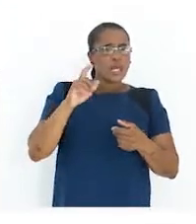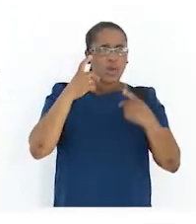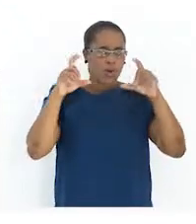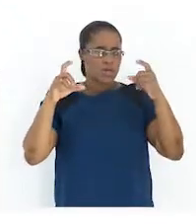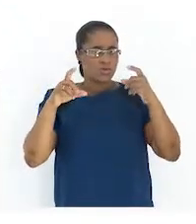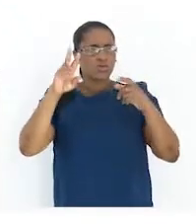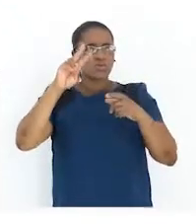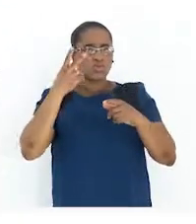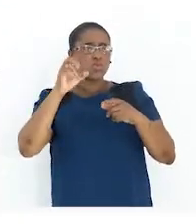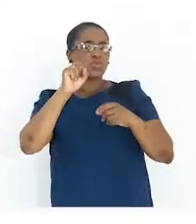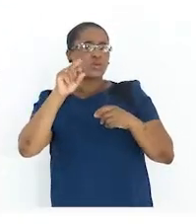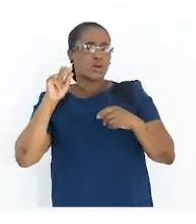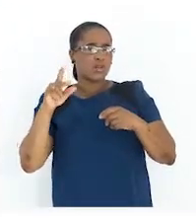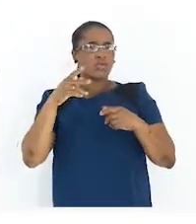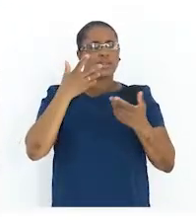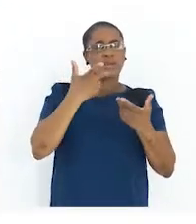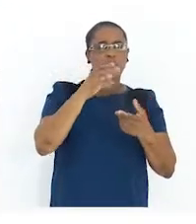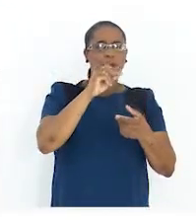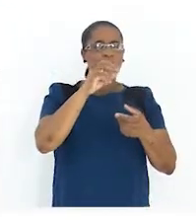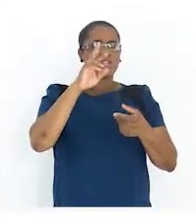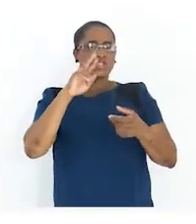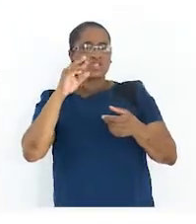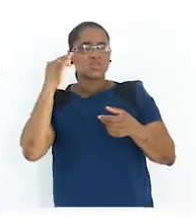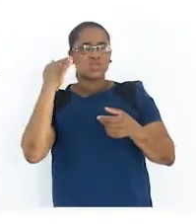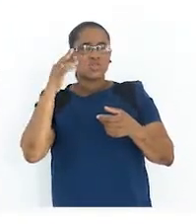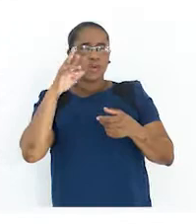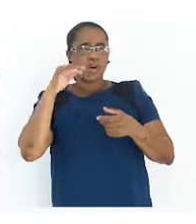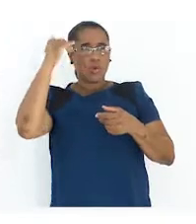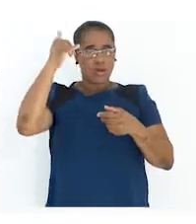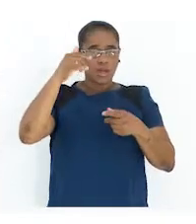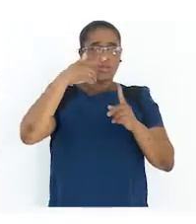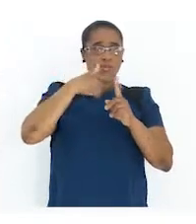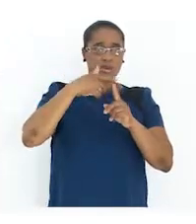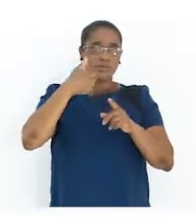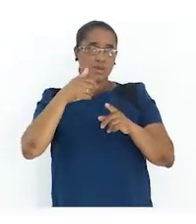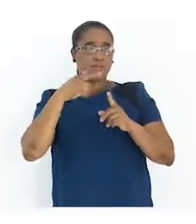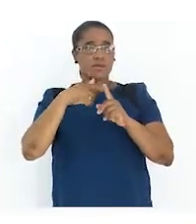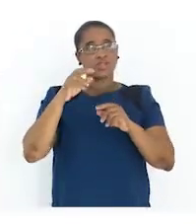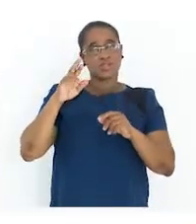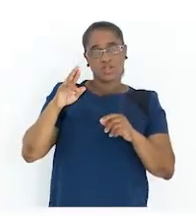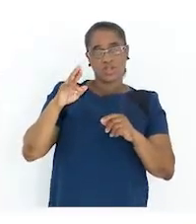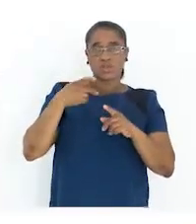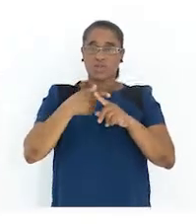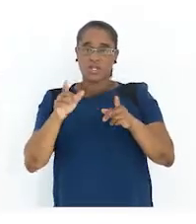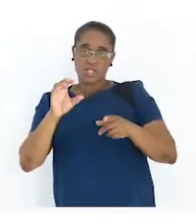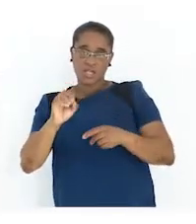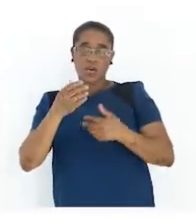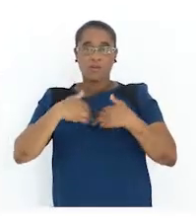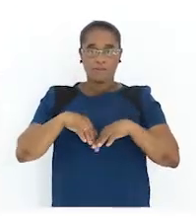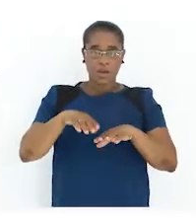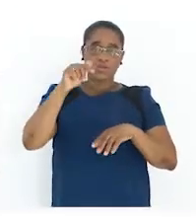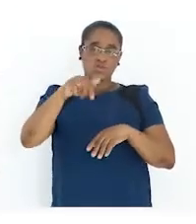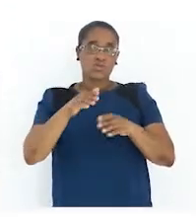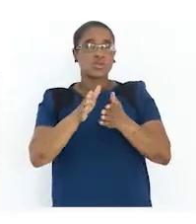c, com os coeficientes todos diferentes de zero. Mas hoje vamos usar